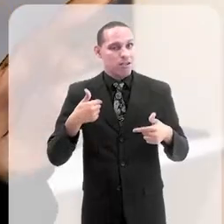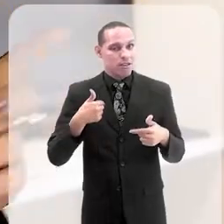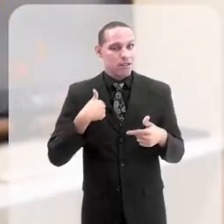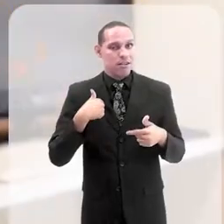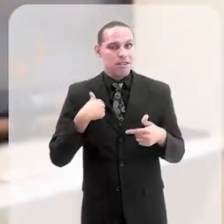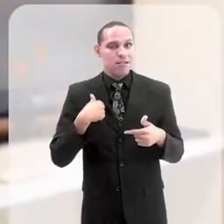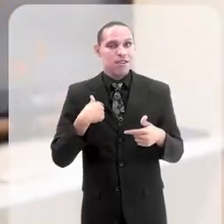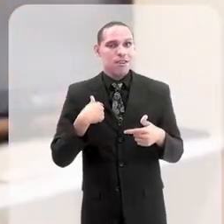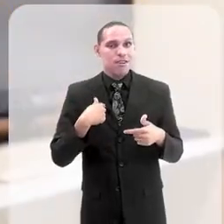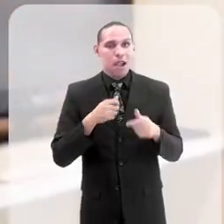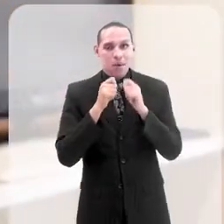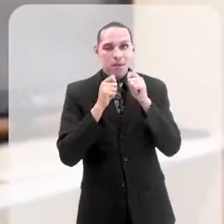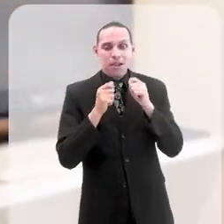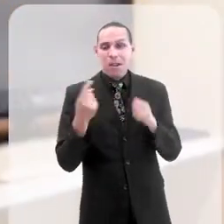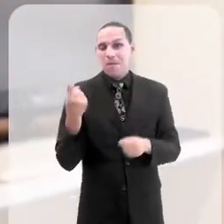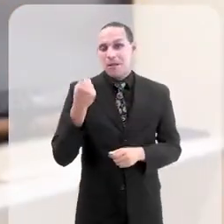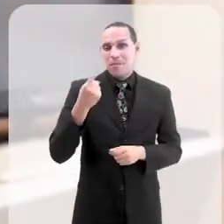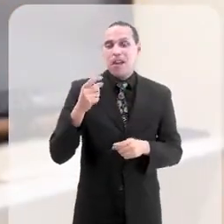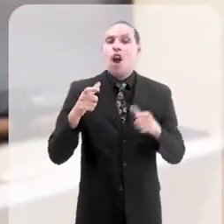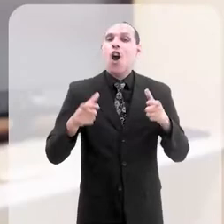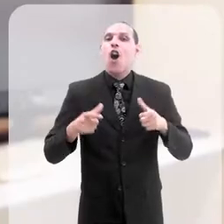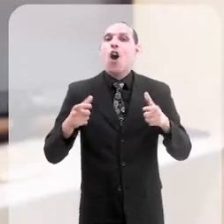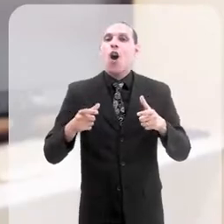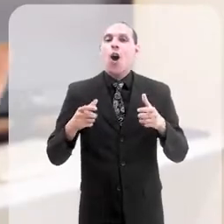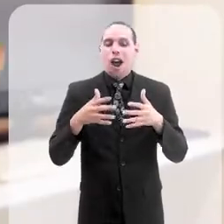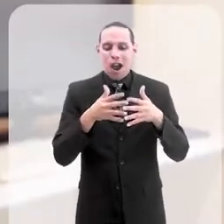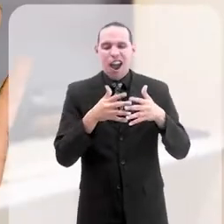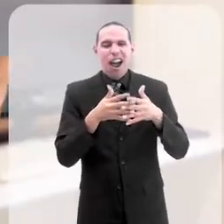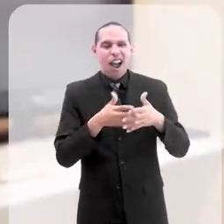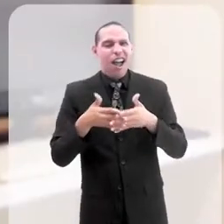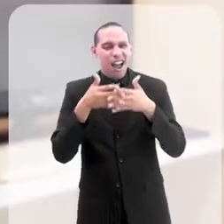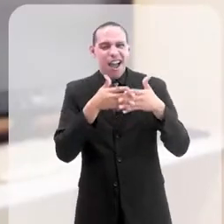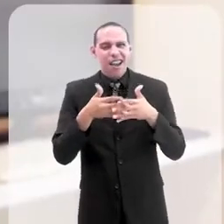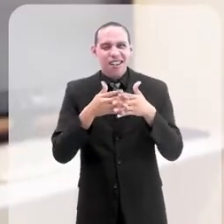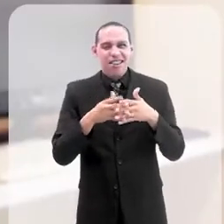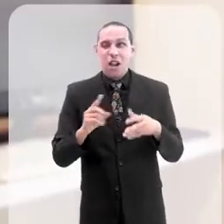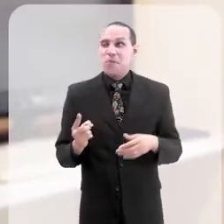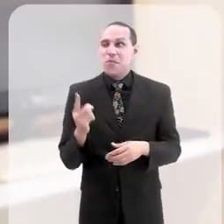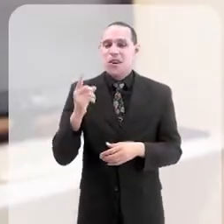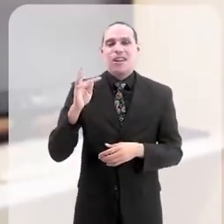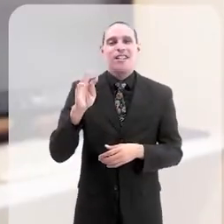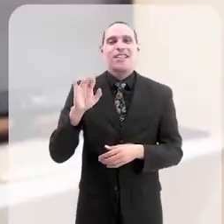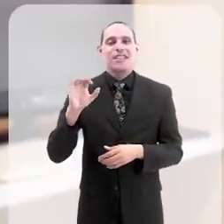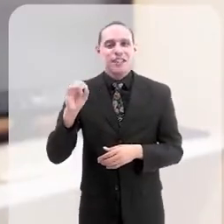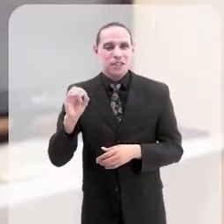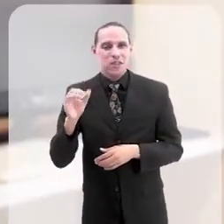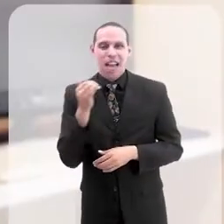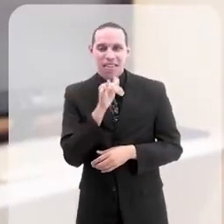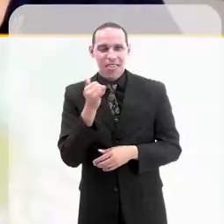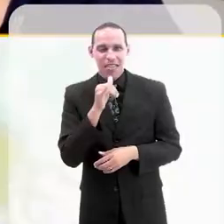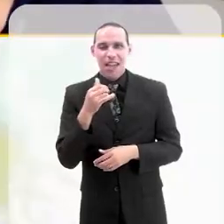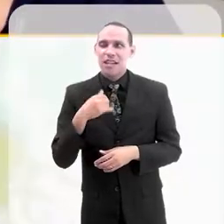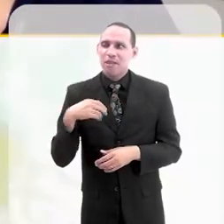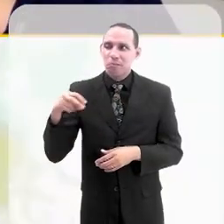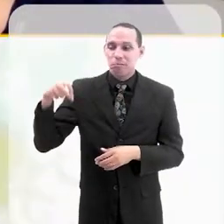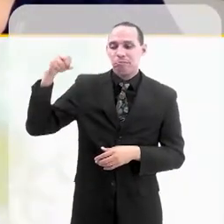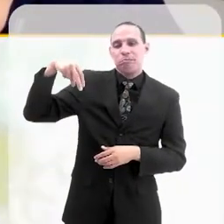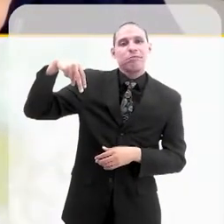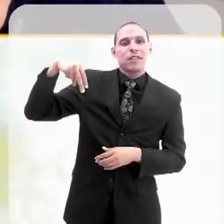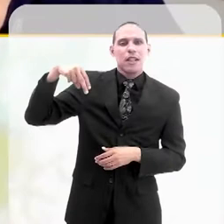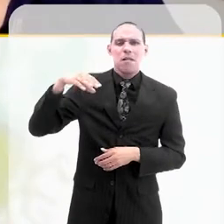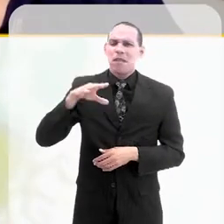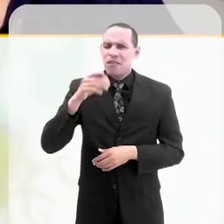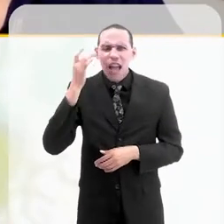trio elétrico. Eu tinha que subir no carro de som, não era tão assim, mas nossa senhora. Mas você acha que é isso? Você acha